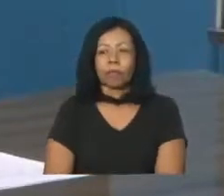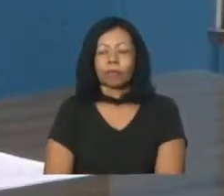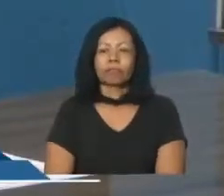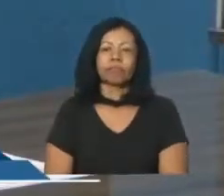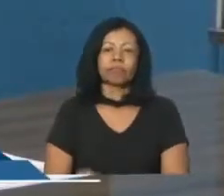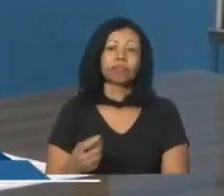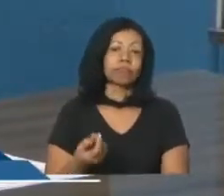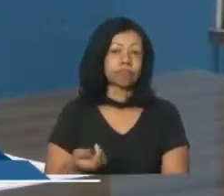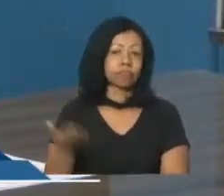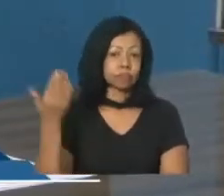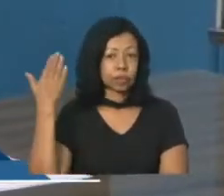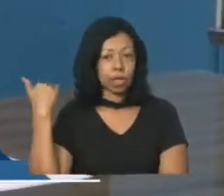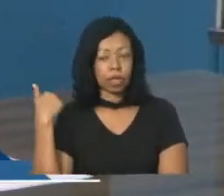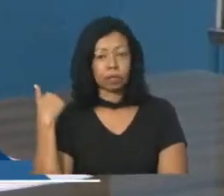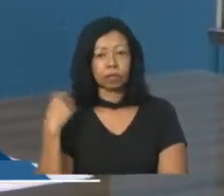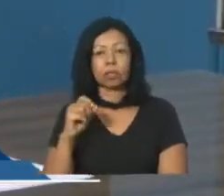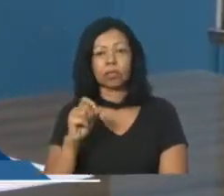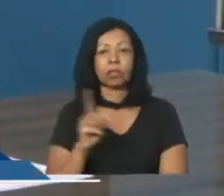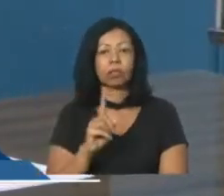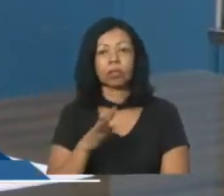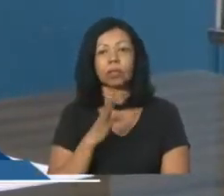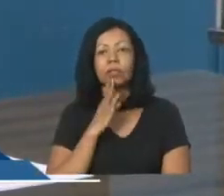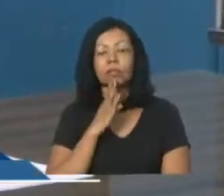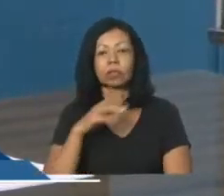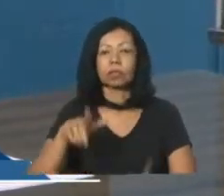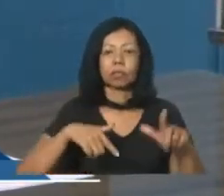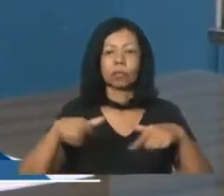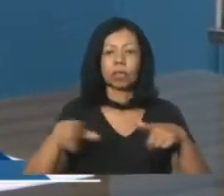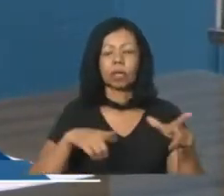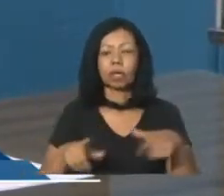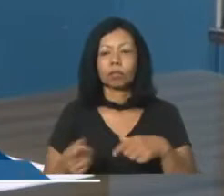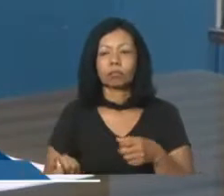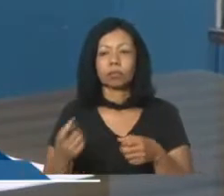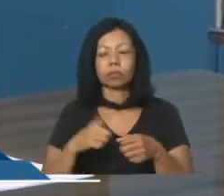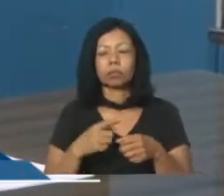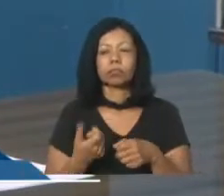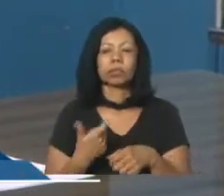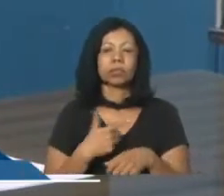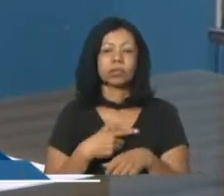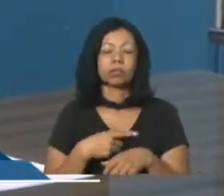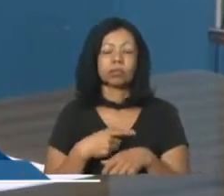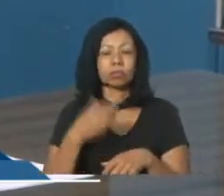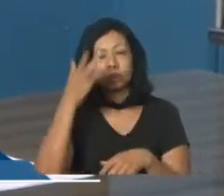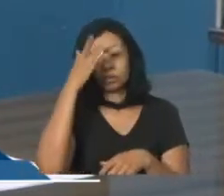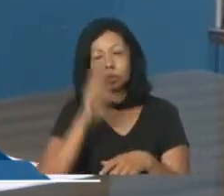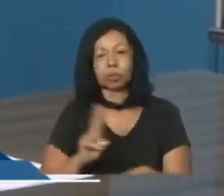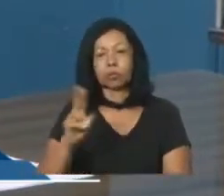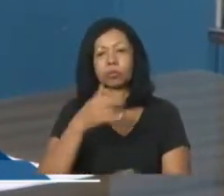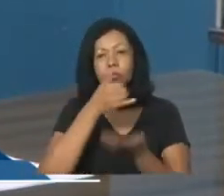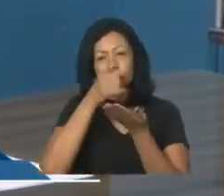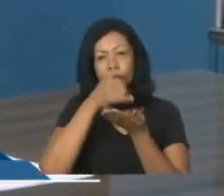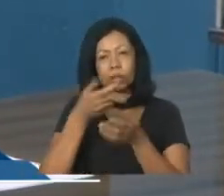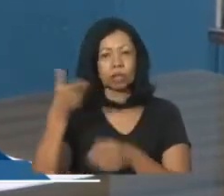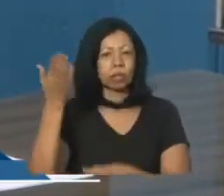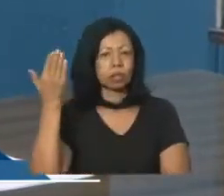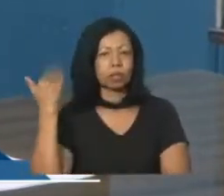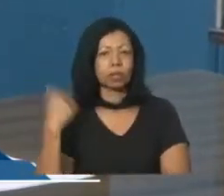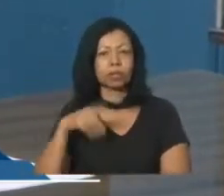lá atrás. Para quem não me conhece, eu trabalho com recuperação de dependência química muito antes de ser